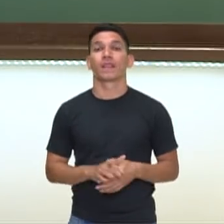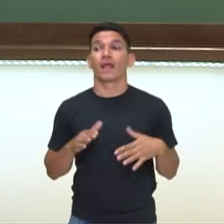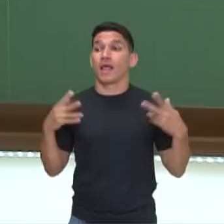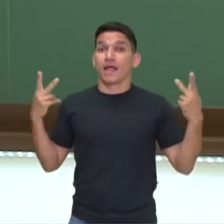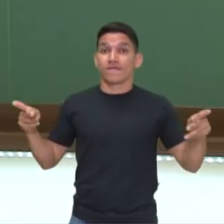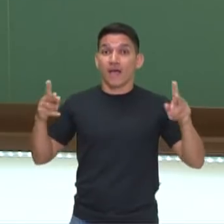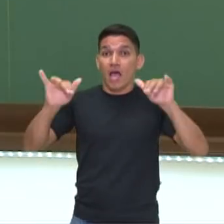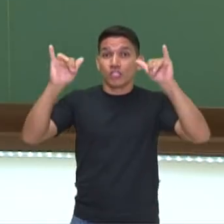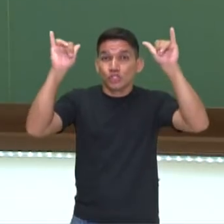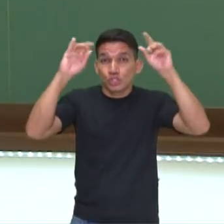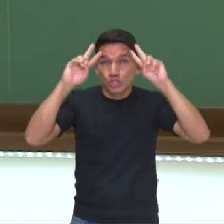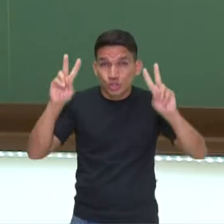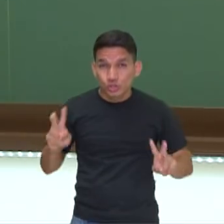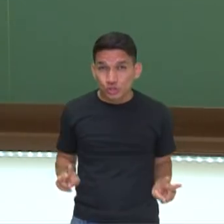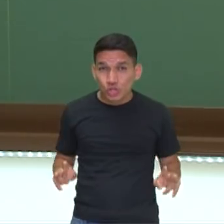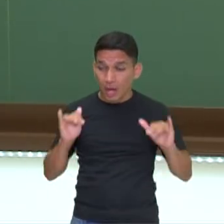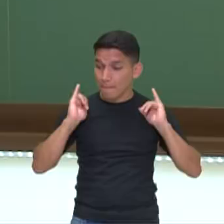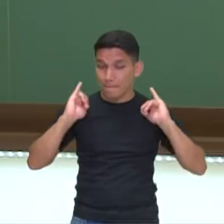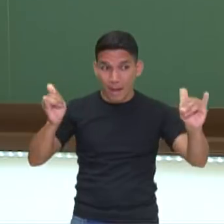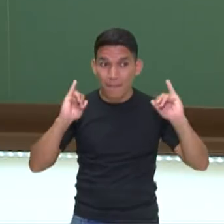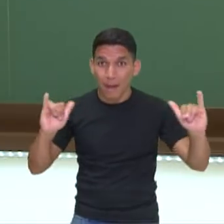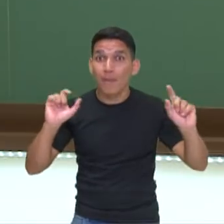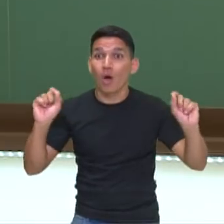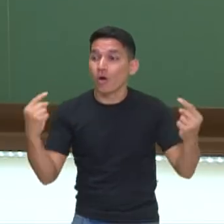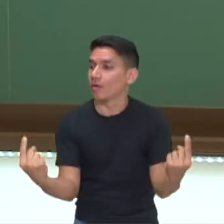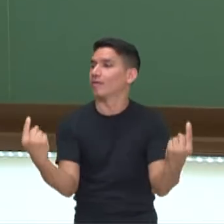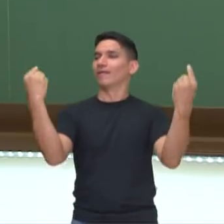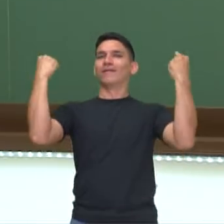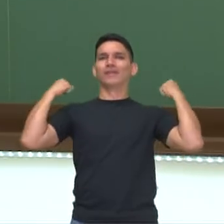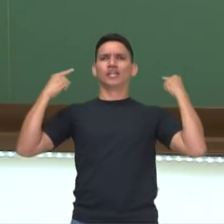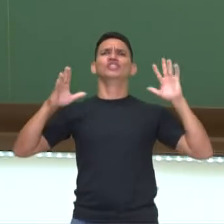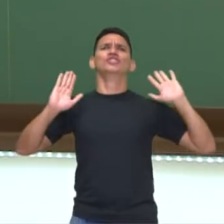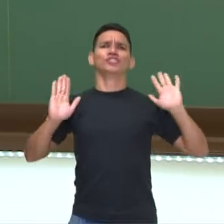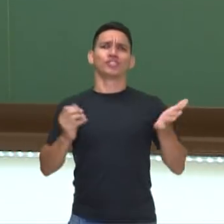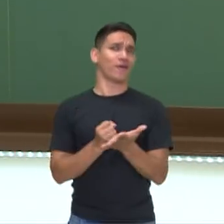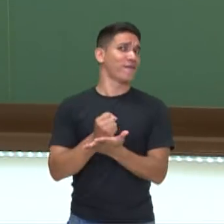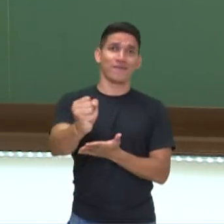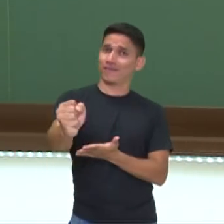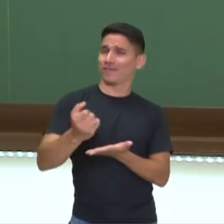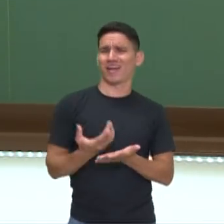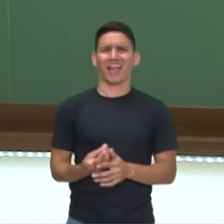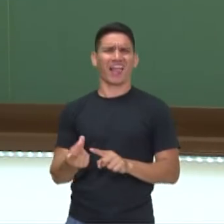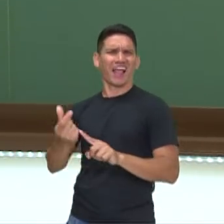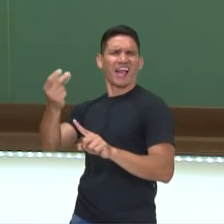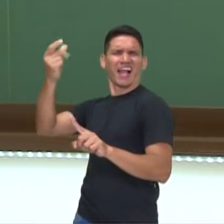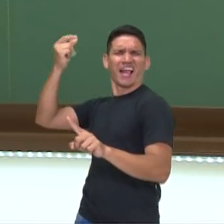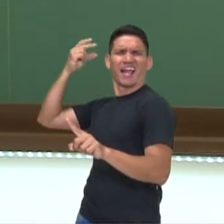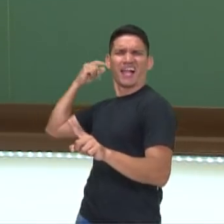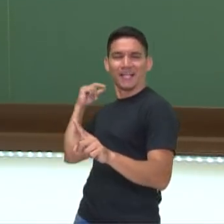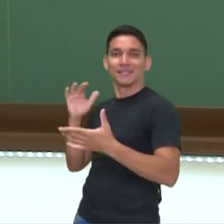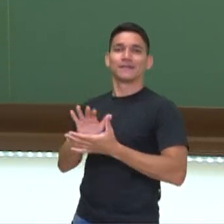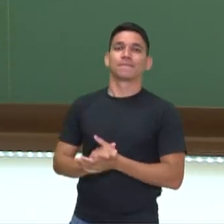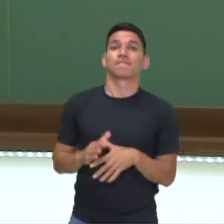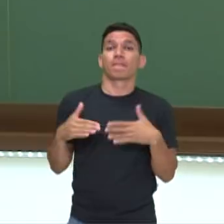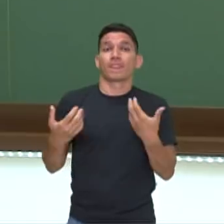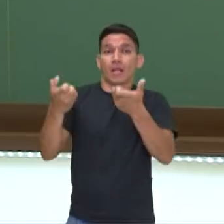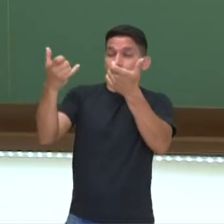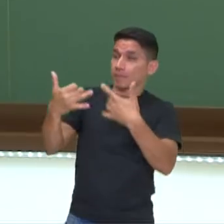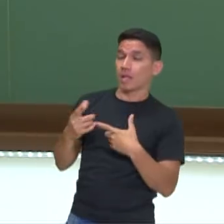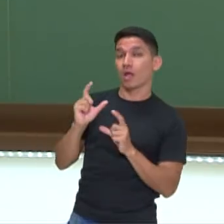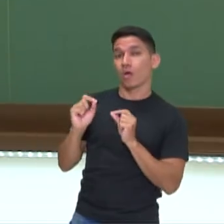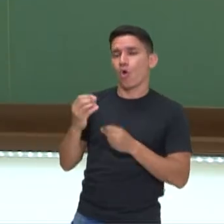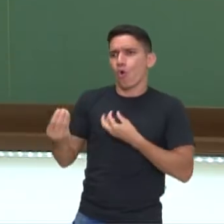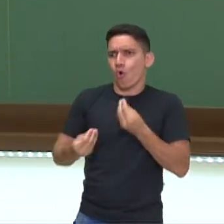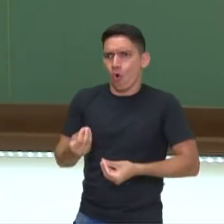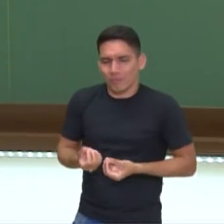contam, eles fazem relatos sobre o acontecimento do passado distante, lá na origem, dando nesse modo sentido à